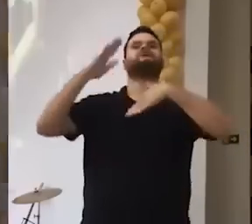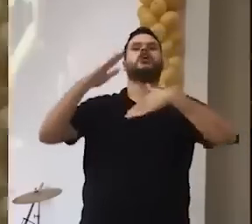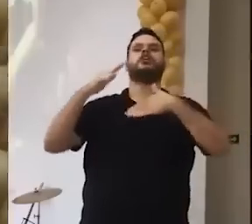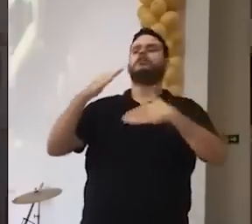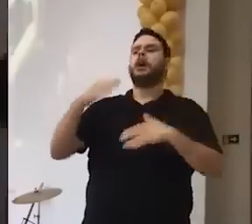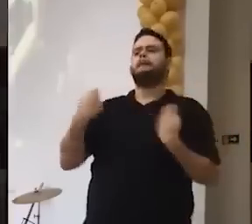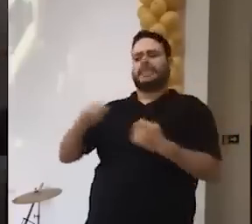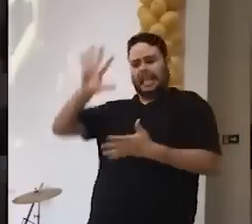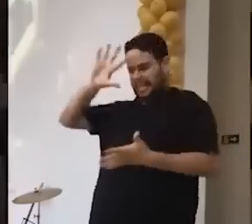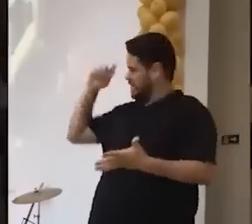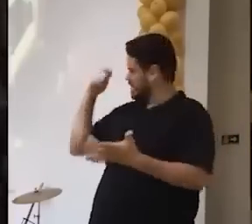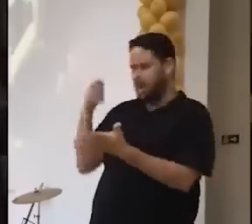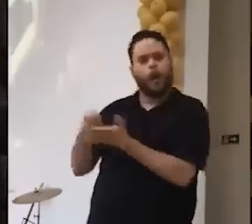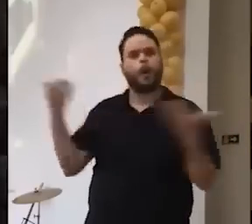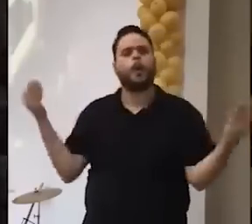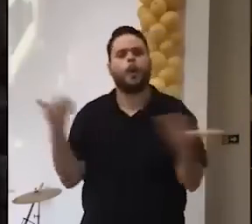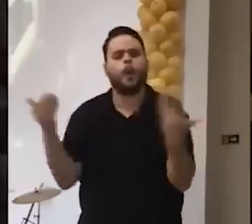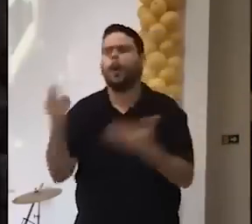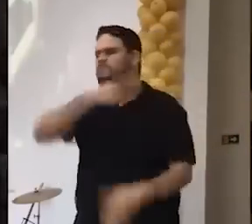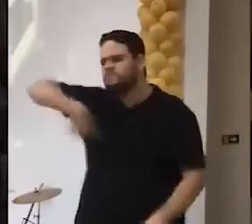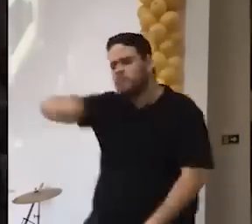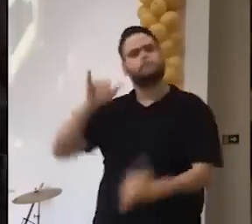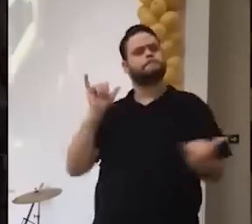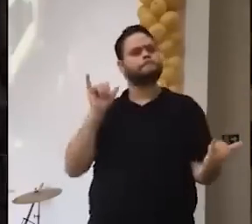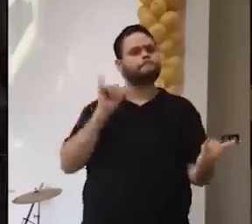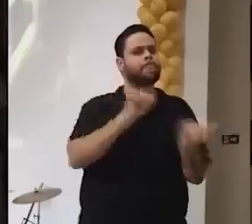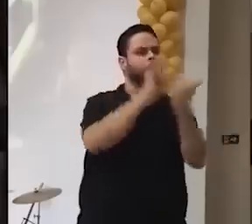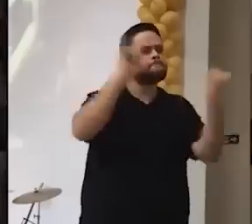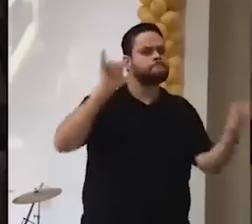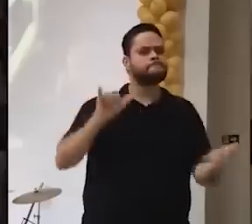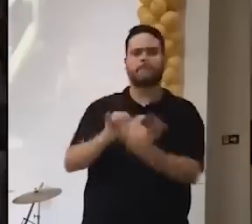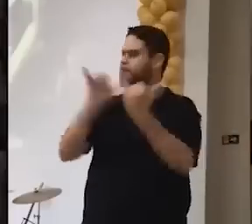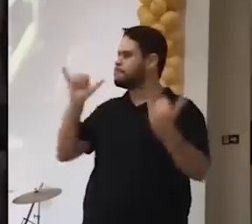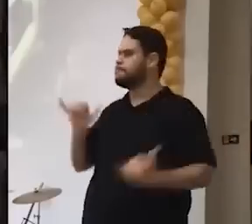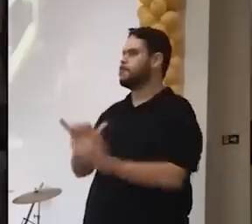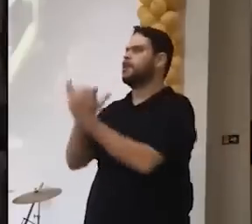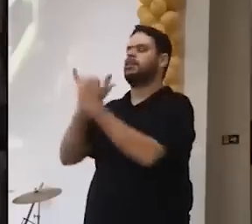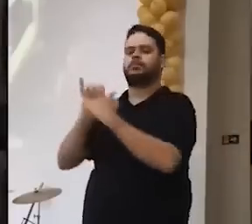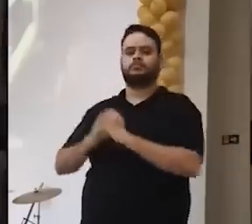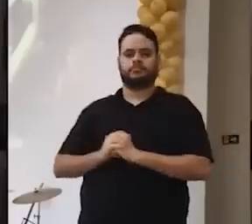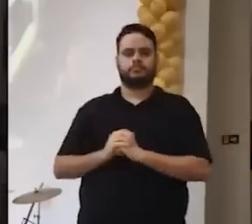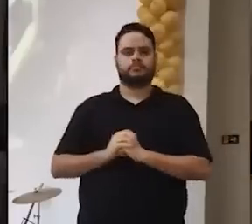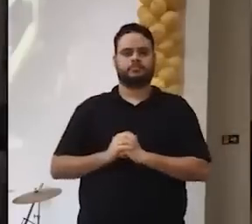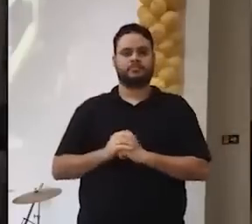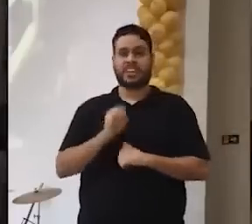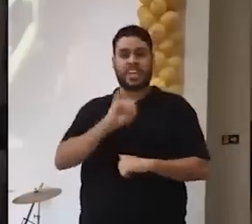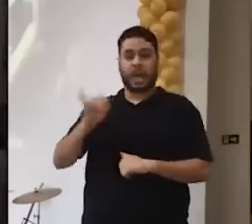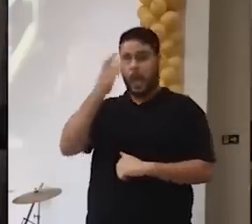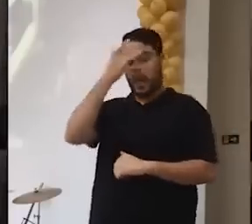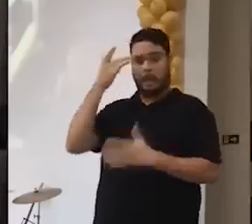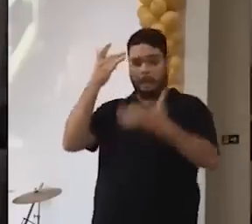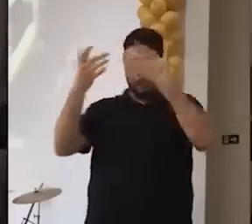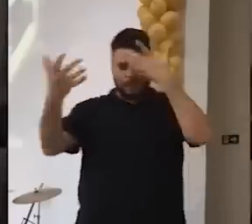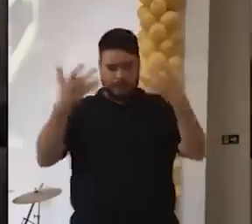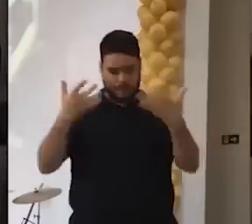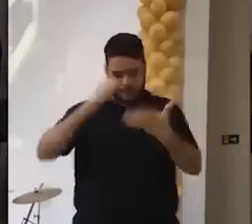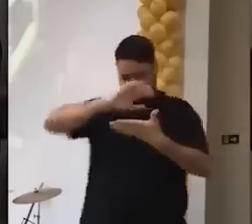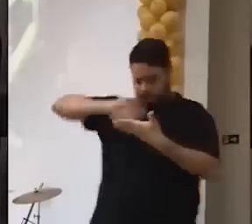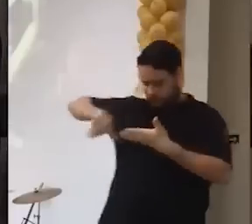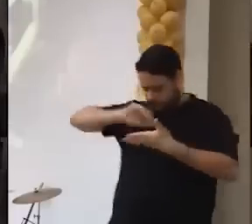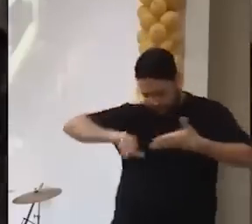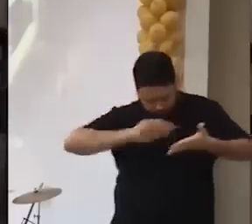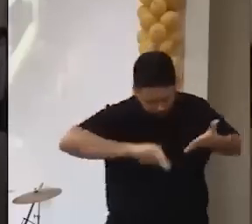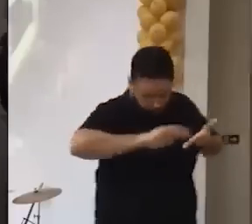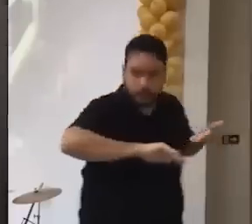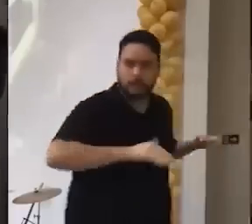decisão de hoje mesmo: perdoar, perdoar, perdoar. Senão as pessoas vão roubar a sua alegria.